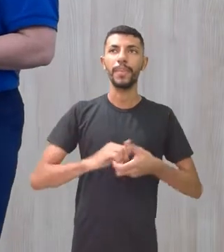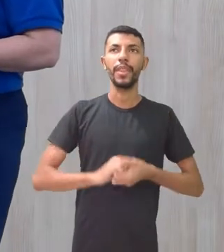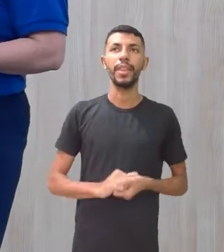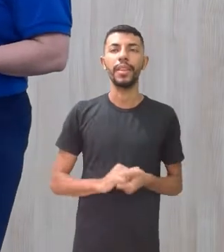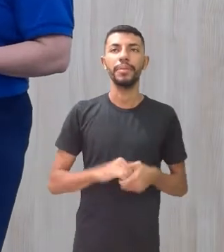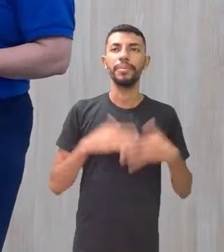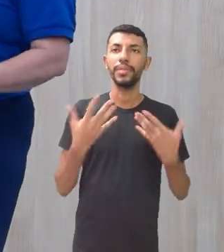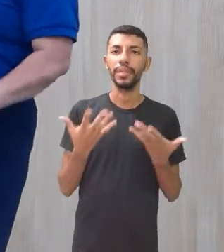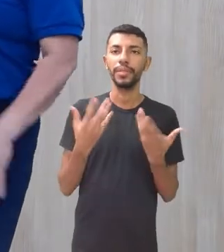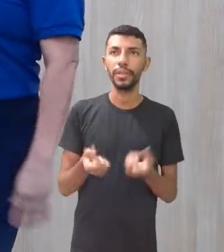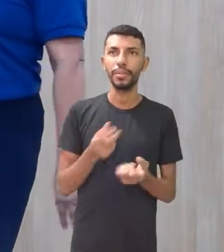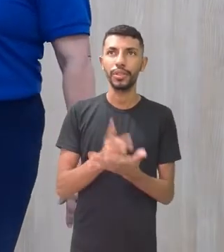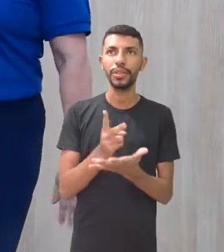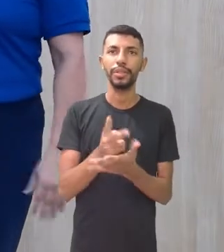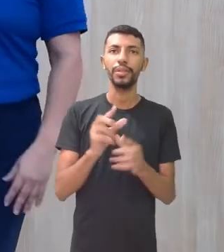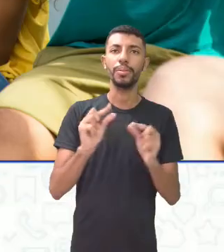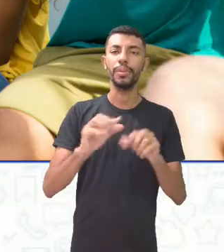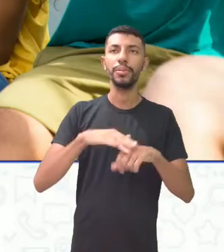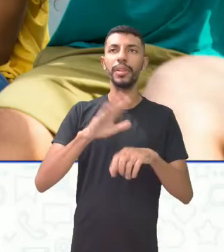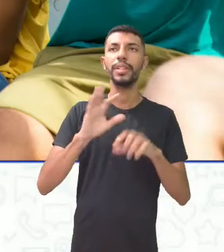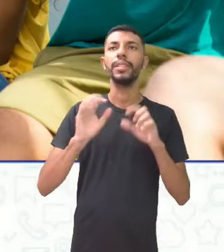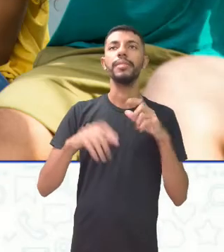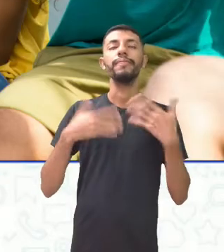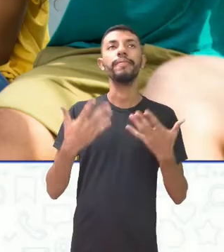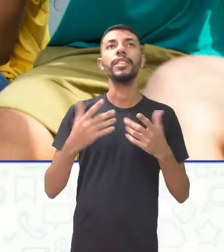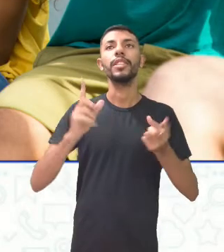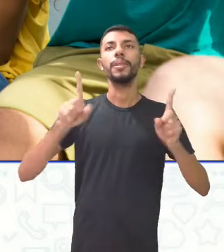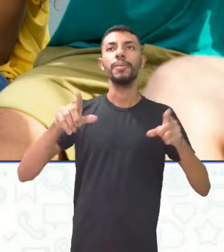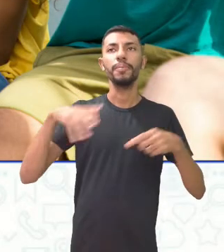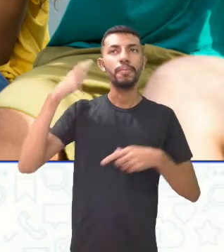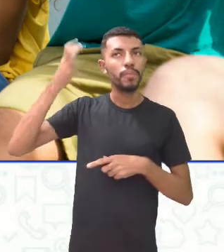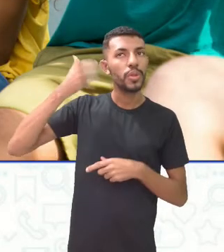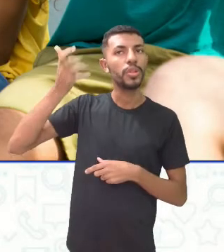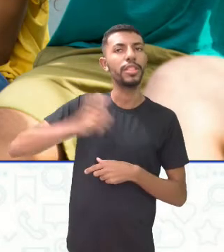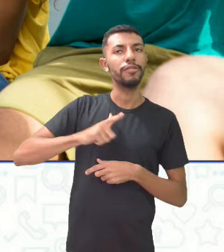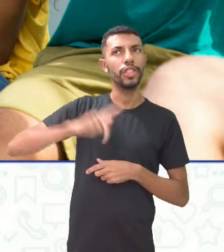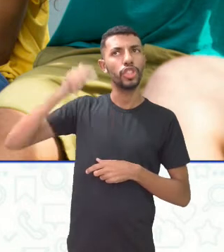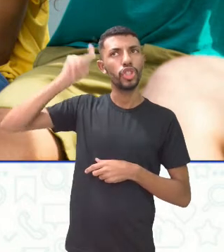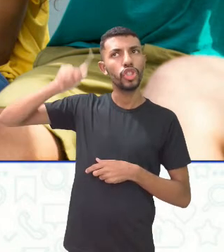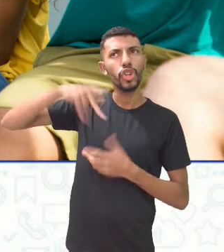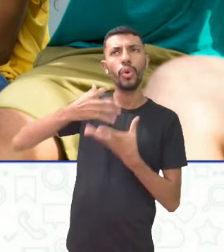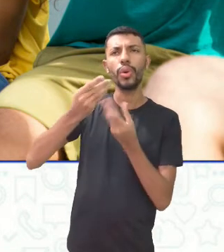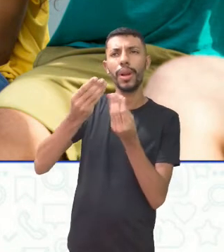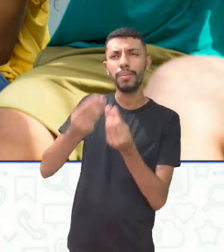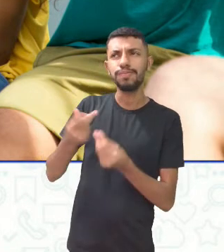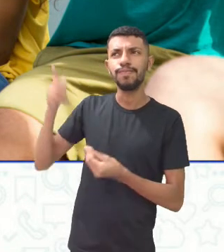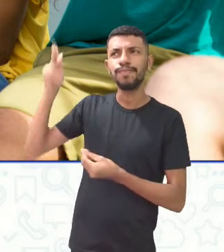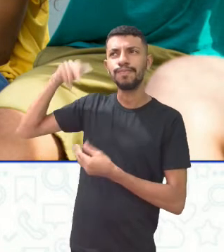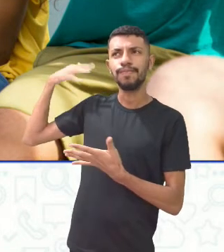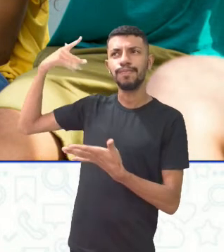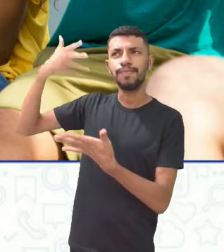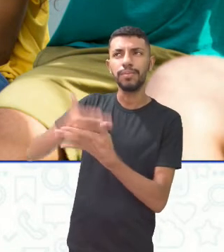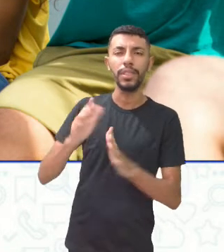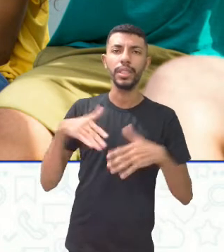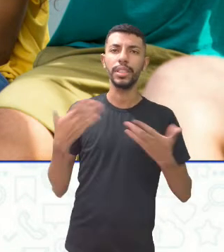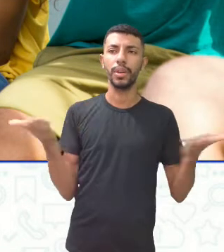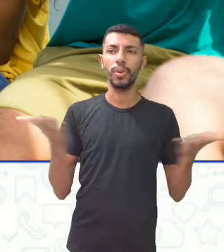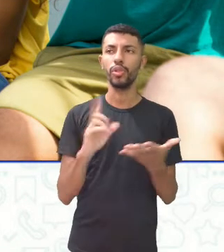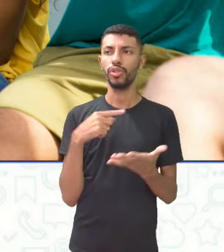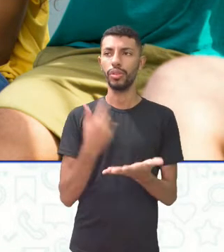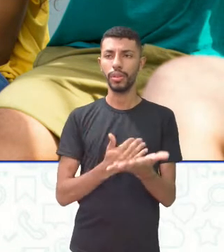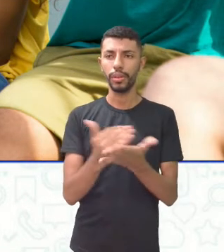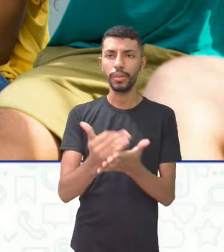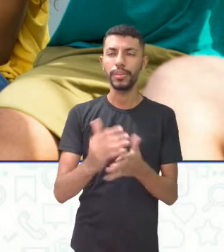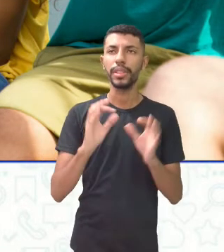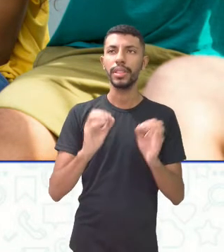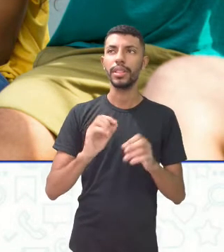seguindo um pouquinho mais. E aí, a música, né, tem muita história, né? E como hoje a gente está introduzindo, a gente também não vai